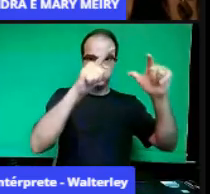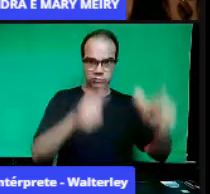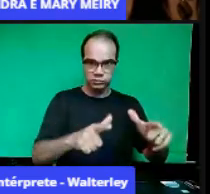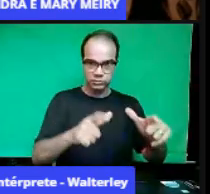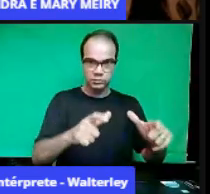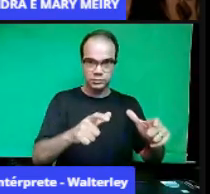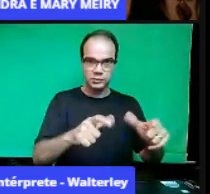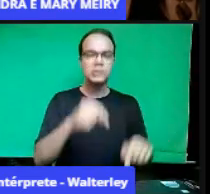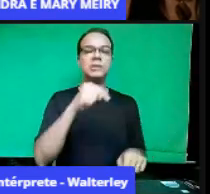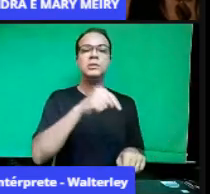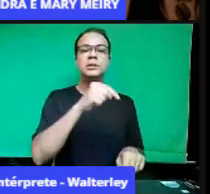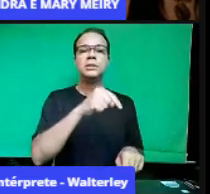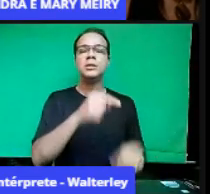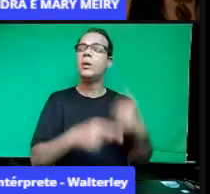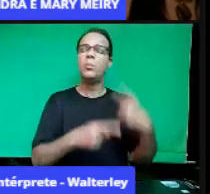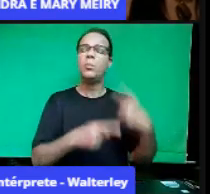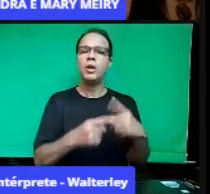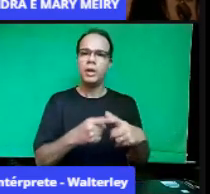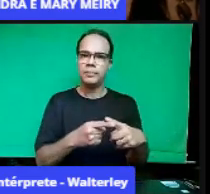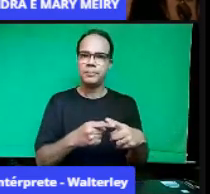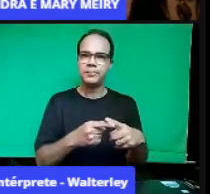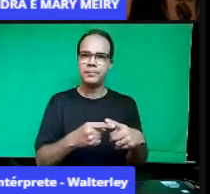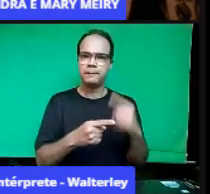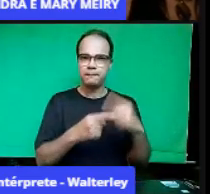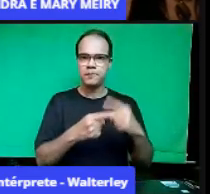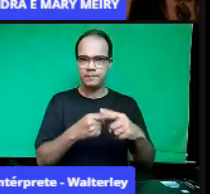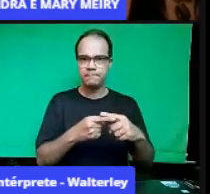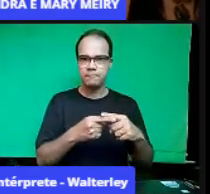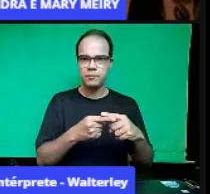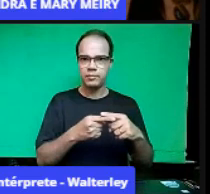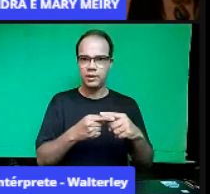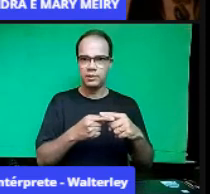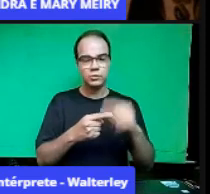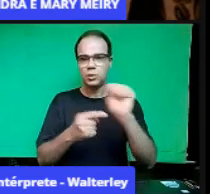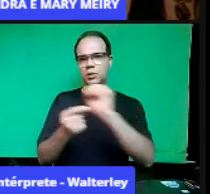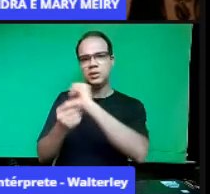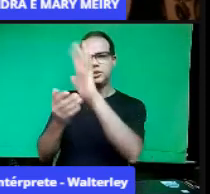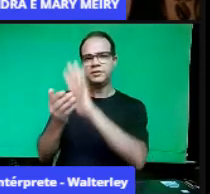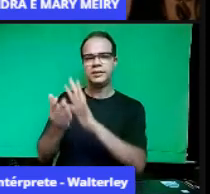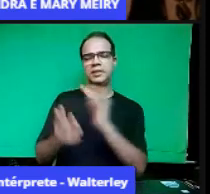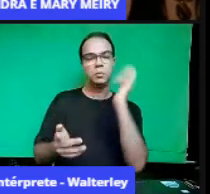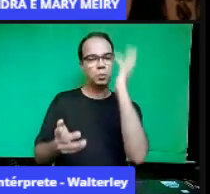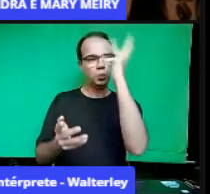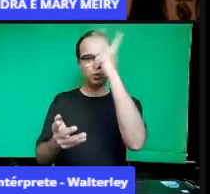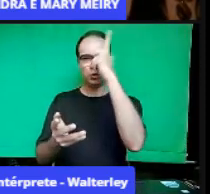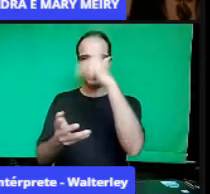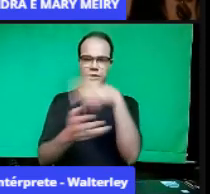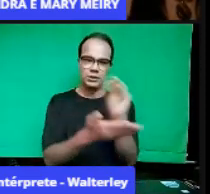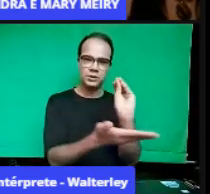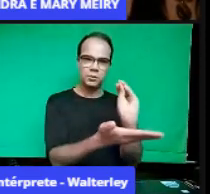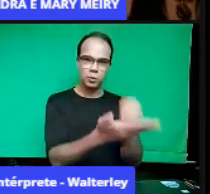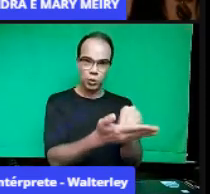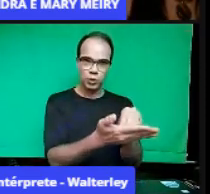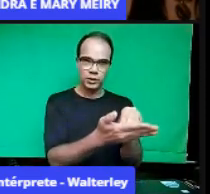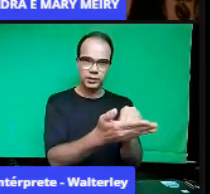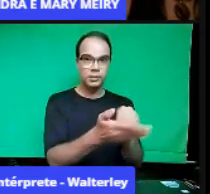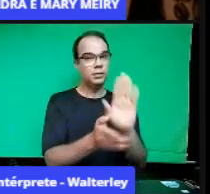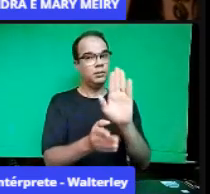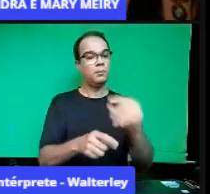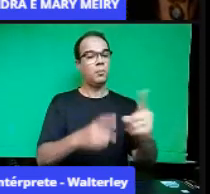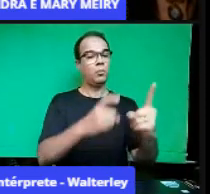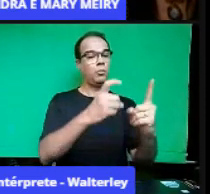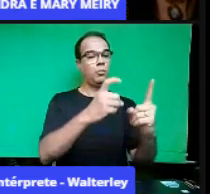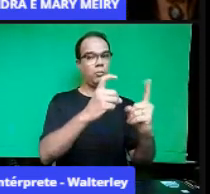aquela imagem. Não se atenha somente às atividades esteticamente bonitas. Esse instrumento, ele serve para avaliação